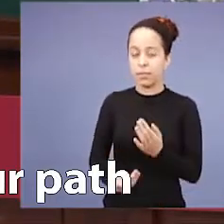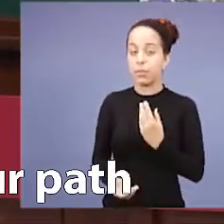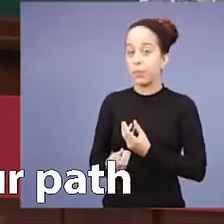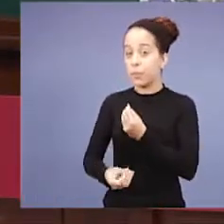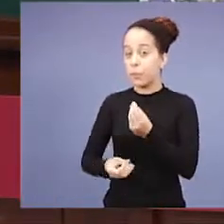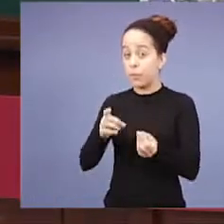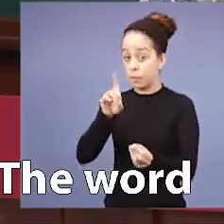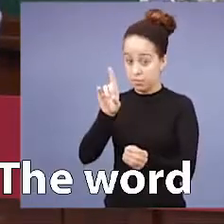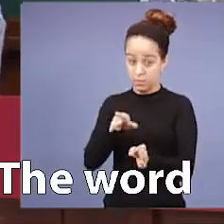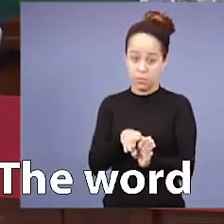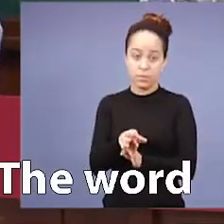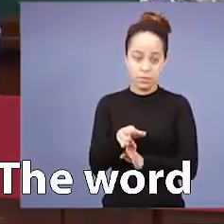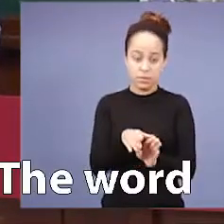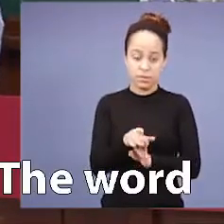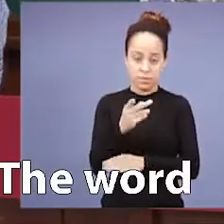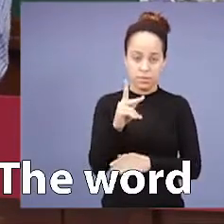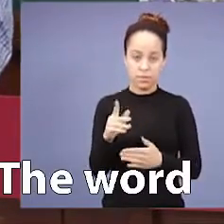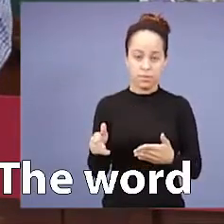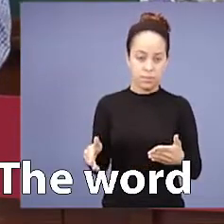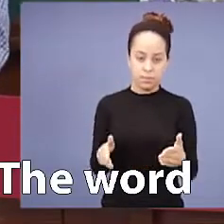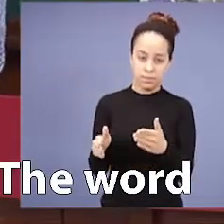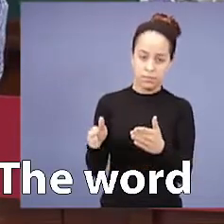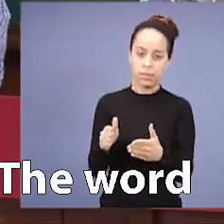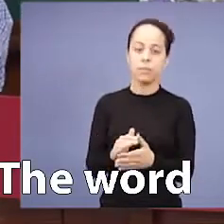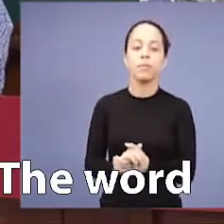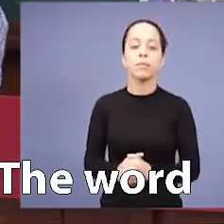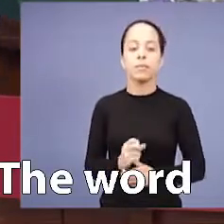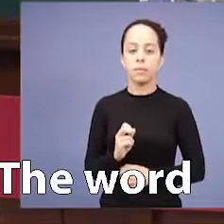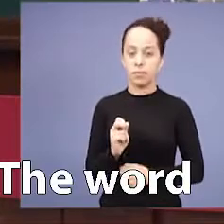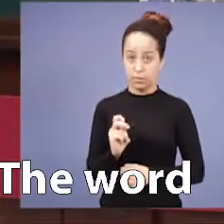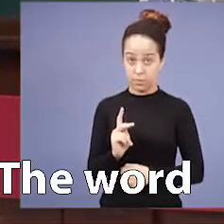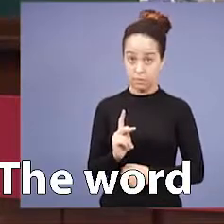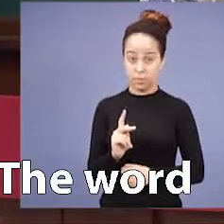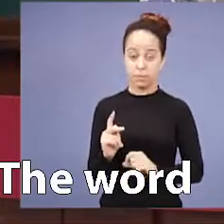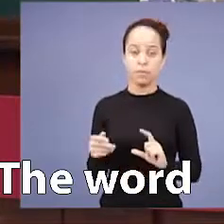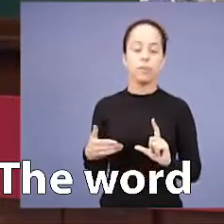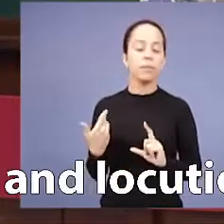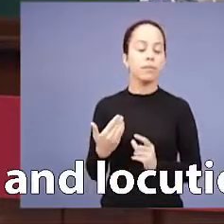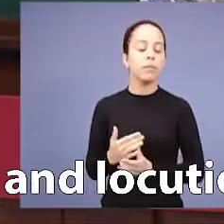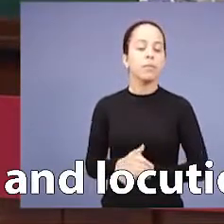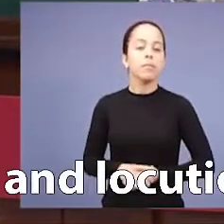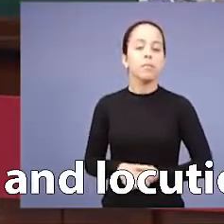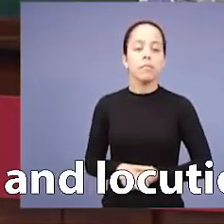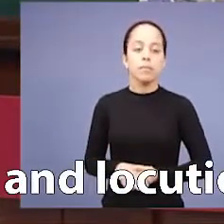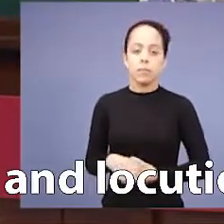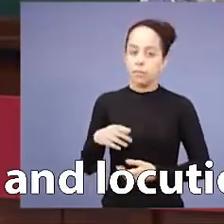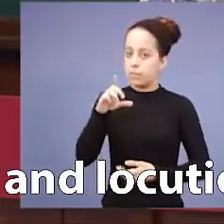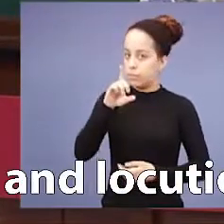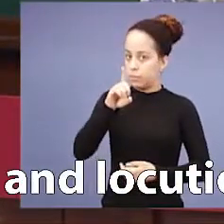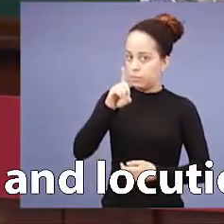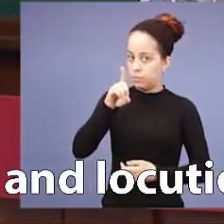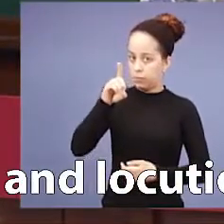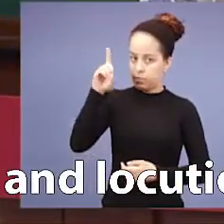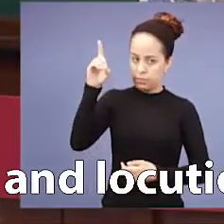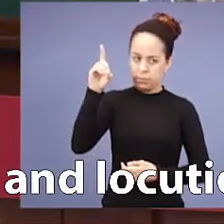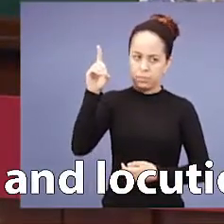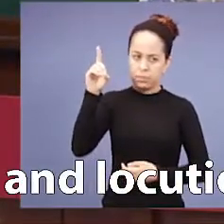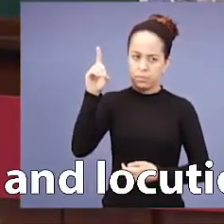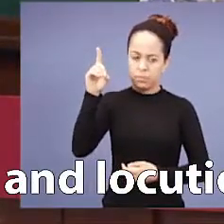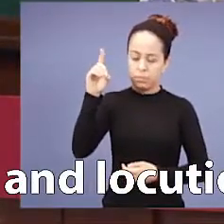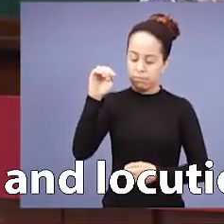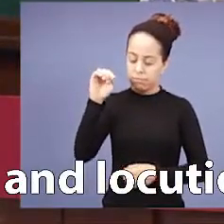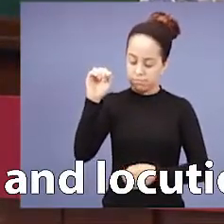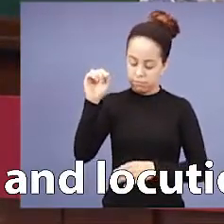para seu caminho então a palavra da ressurreição lá a palavra de deus comigo além de